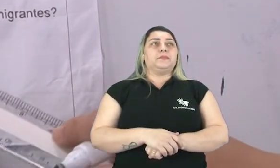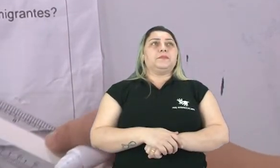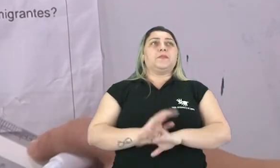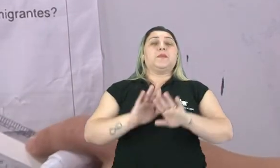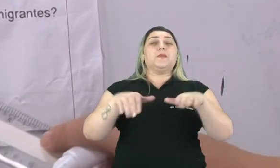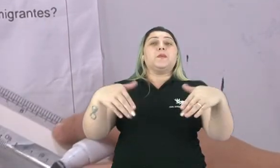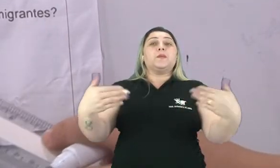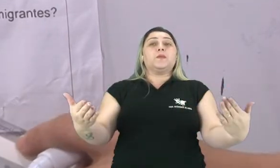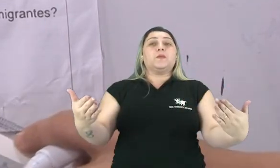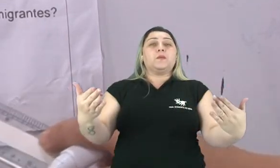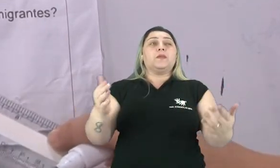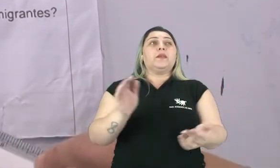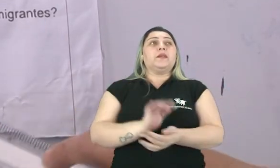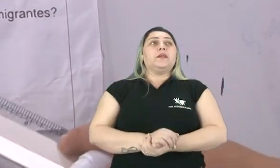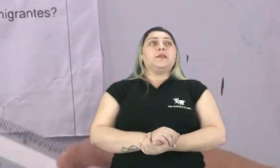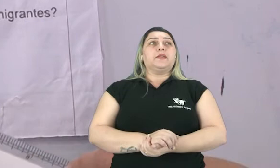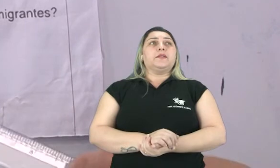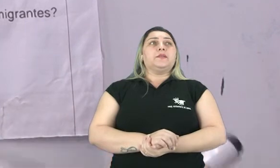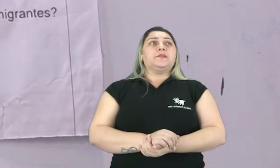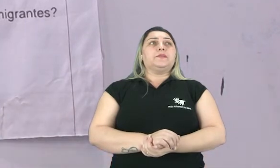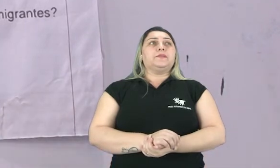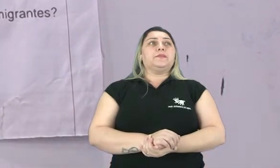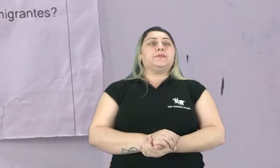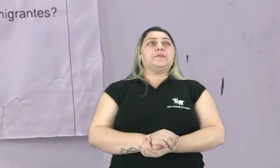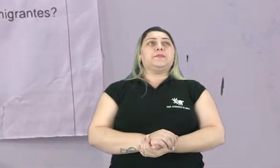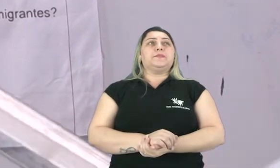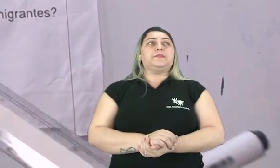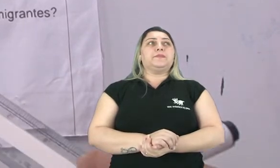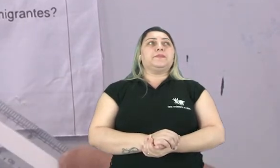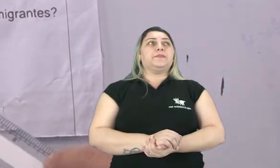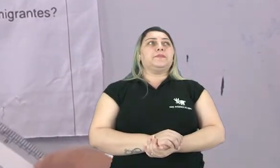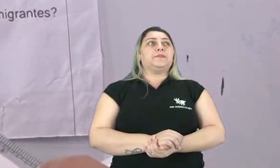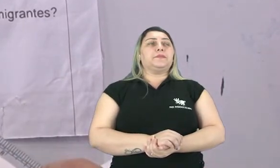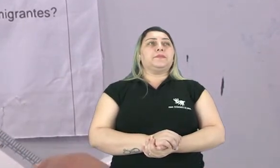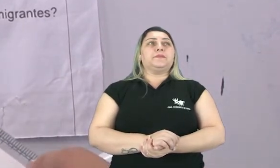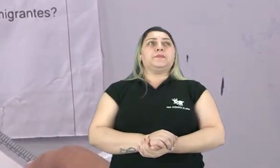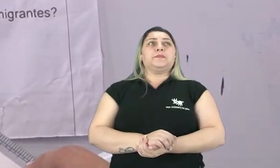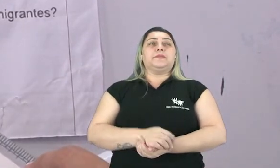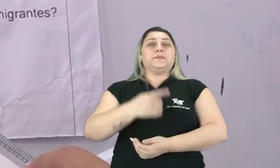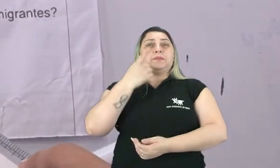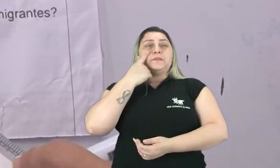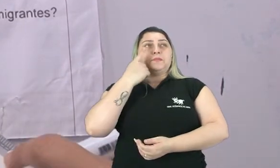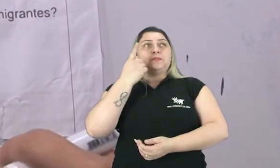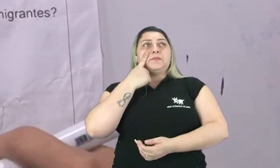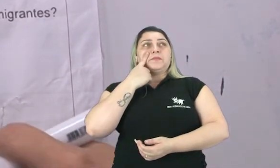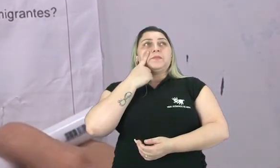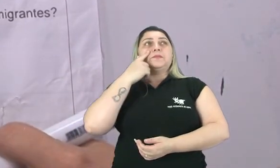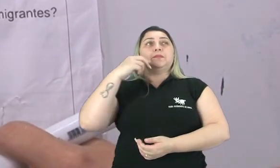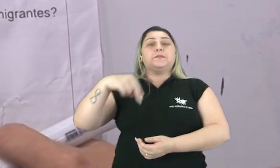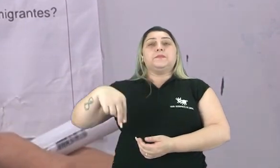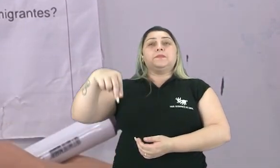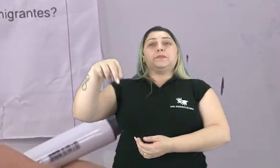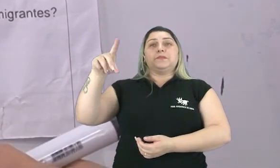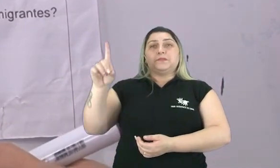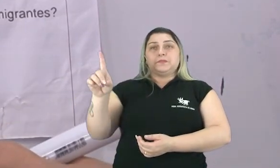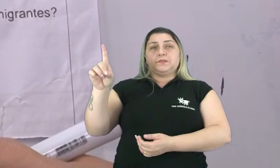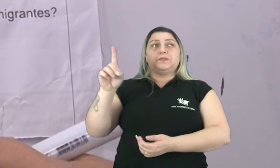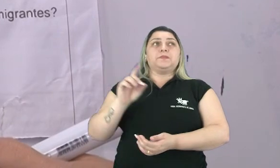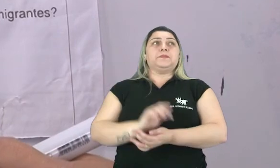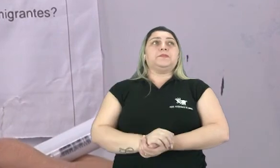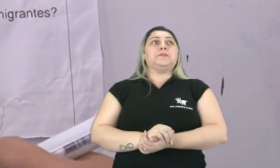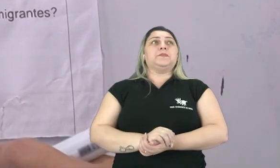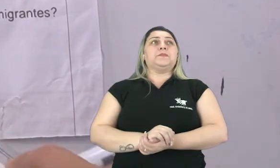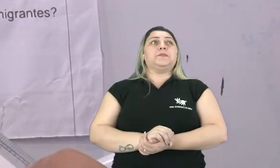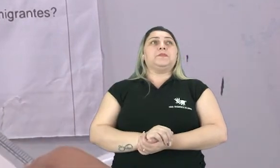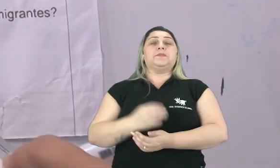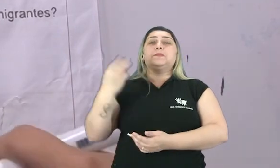Quais regiões brasileiras atraía mais migrantes? Se a gente observar do Nordeste, ele é aqui para o